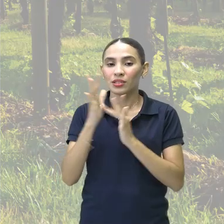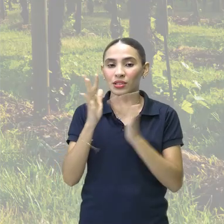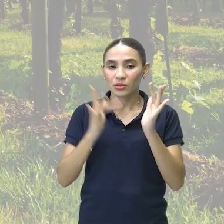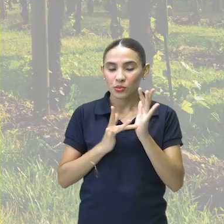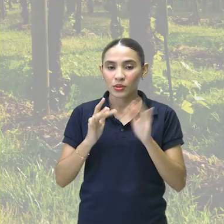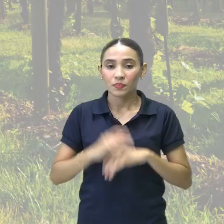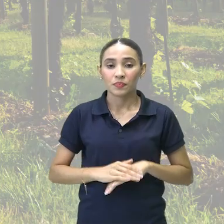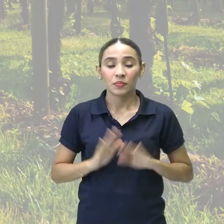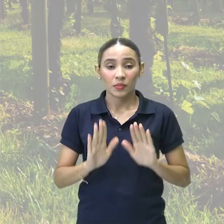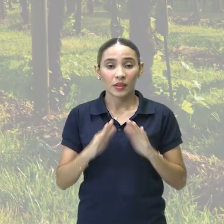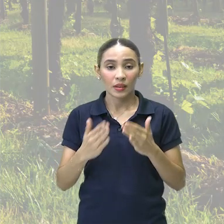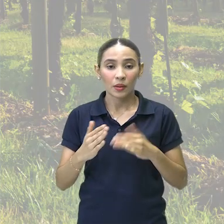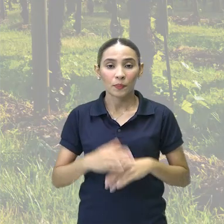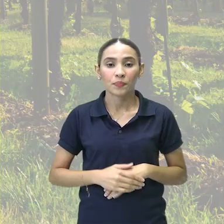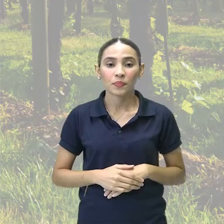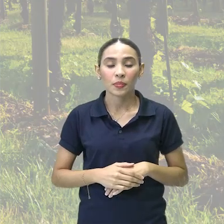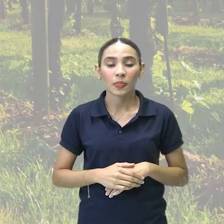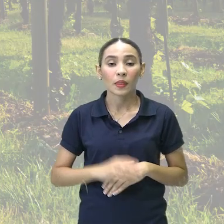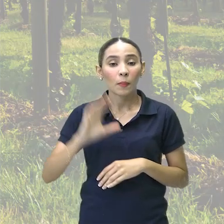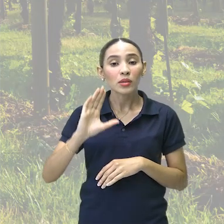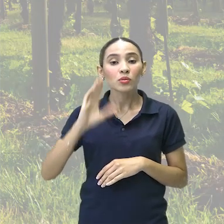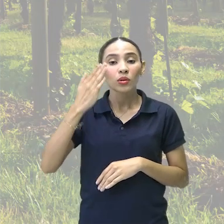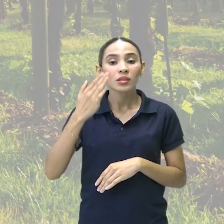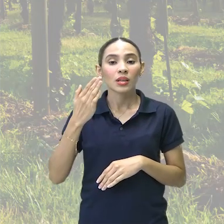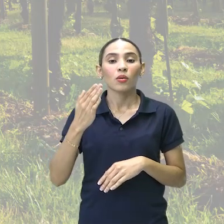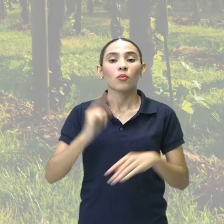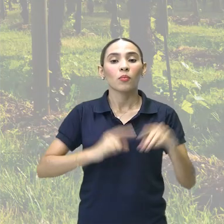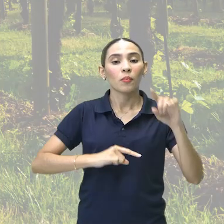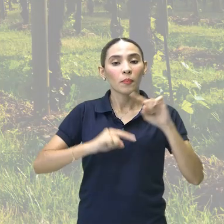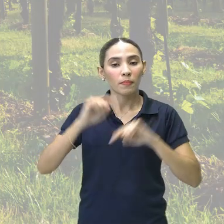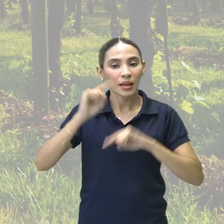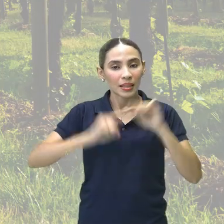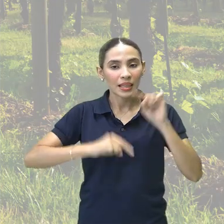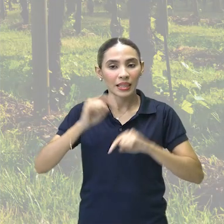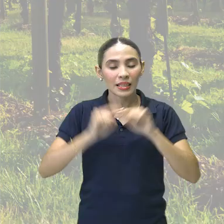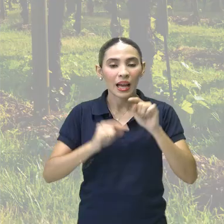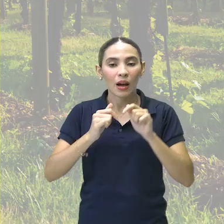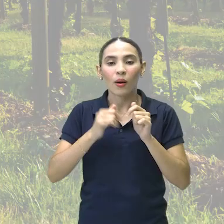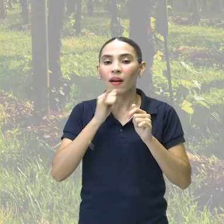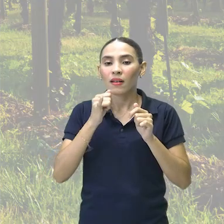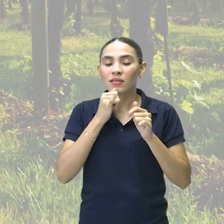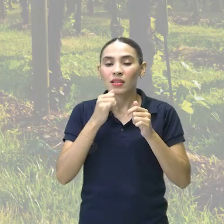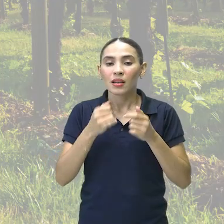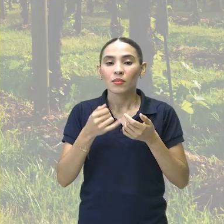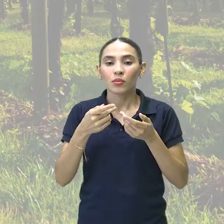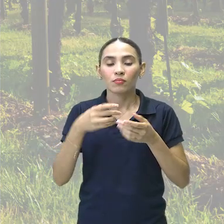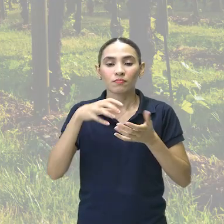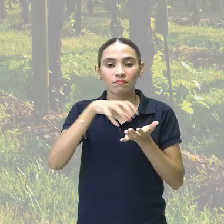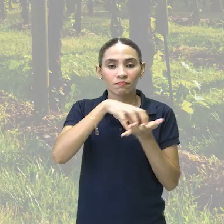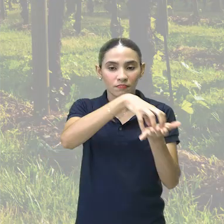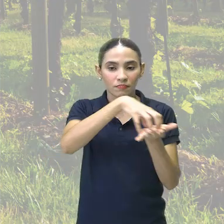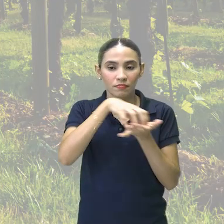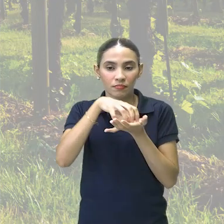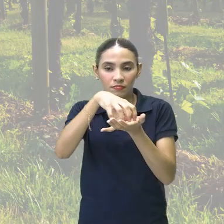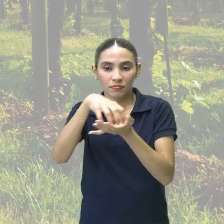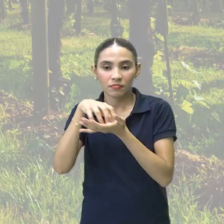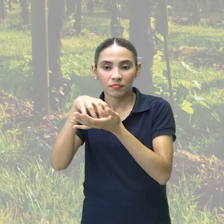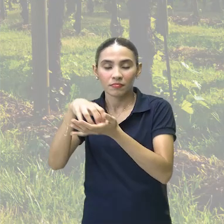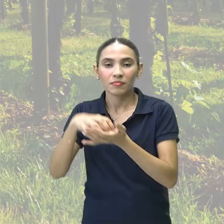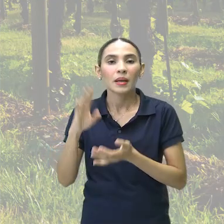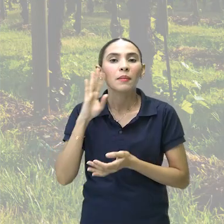Cristo. Então, ela foi uma solução mecânica para transporte, para logística.